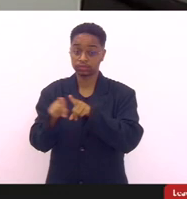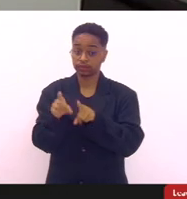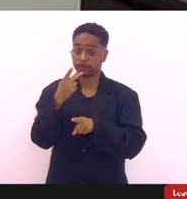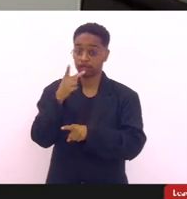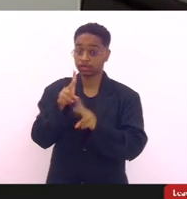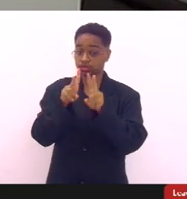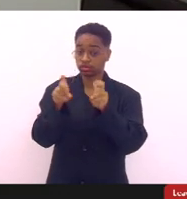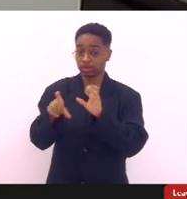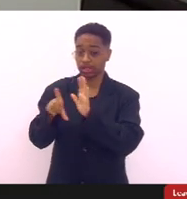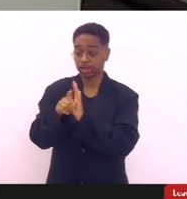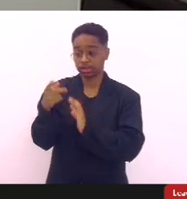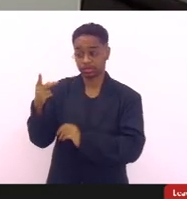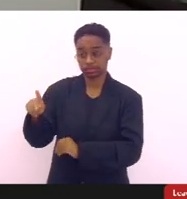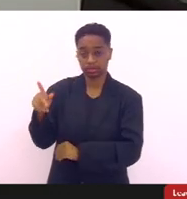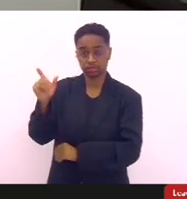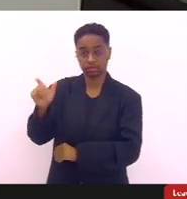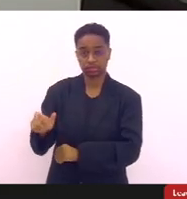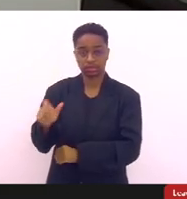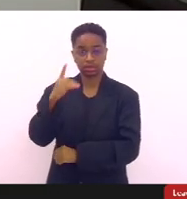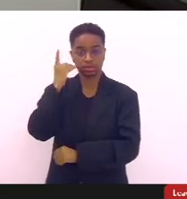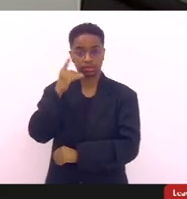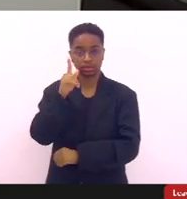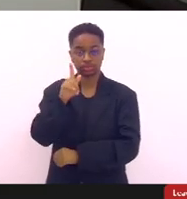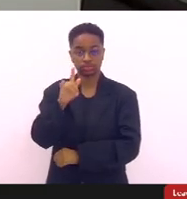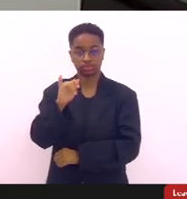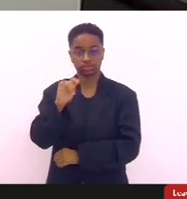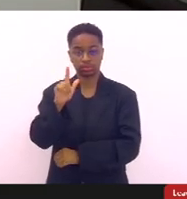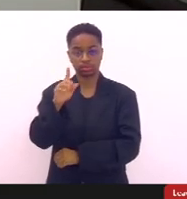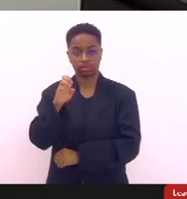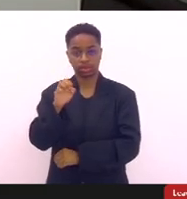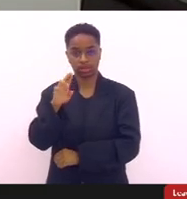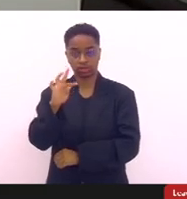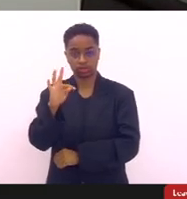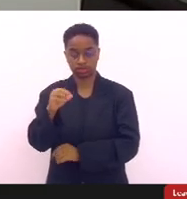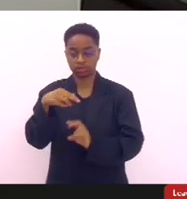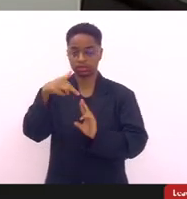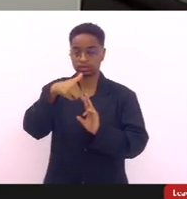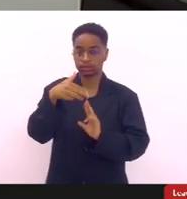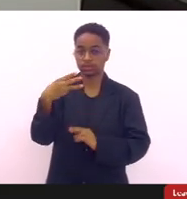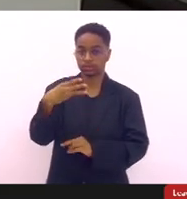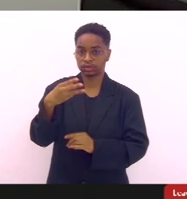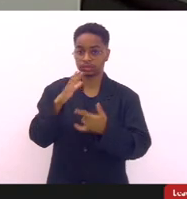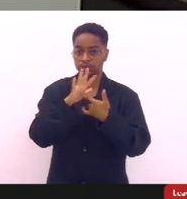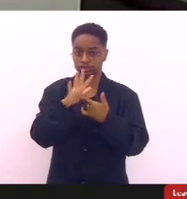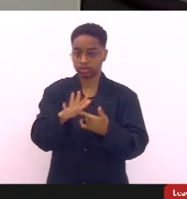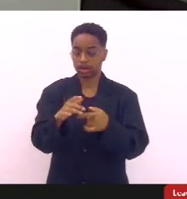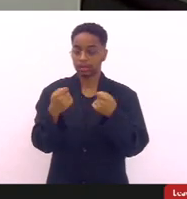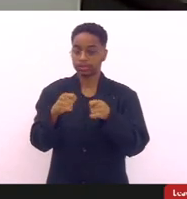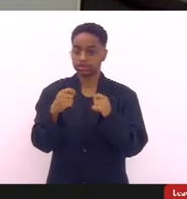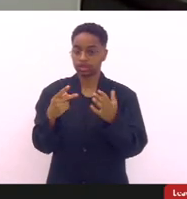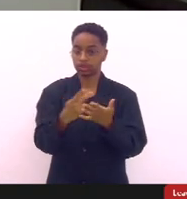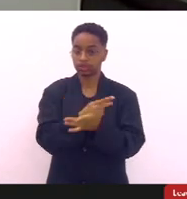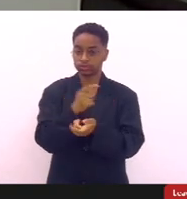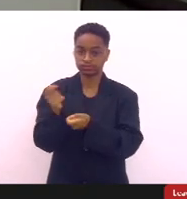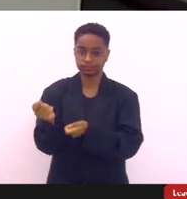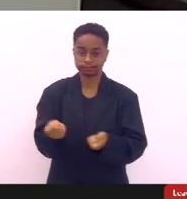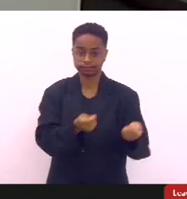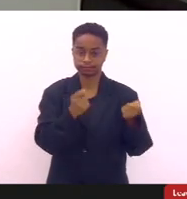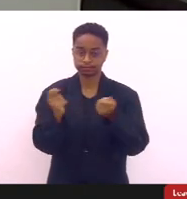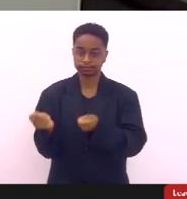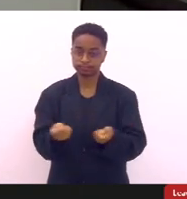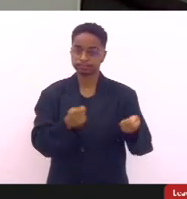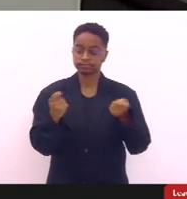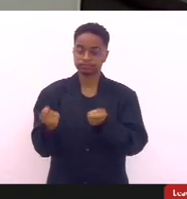Gilberto Palmares. Parágrafo 3º. Deverá ser realizada com regularidade buscas de